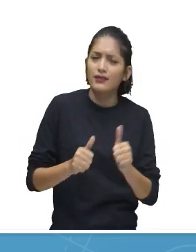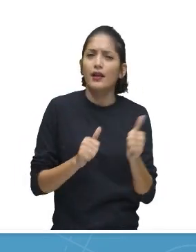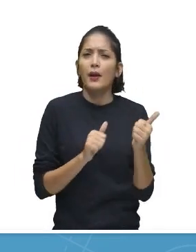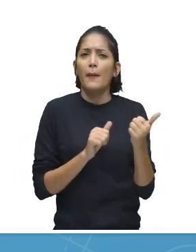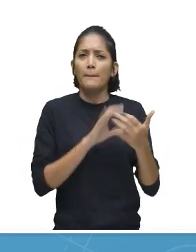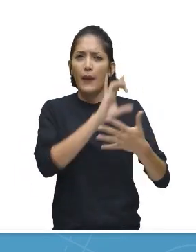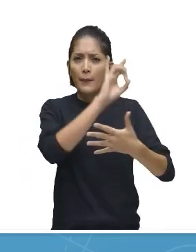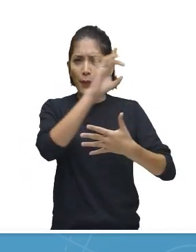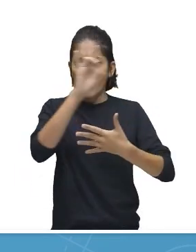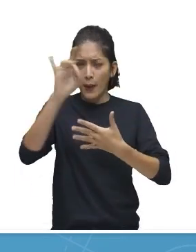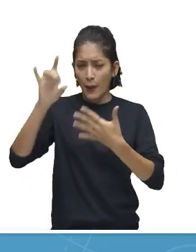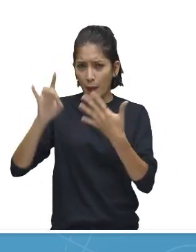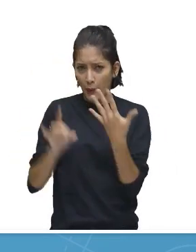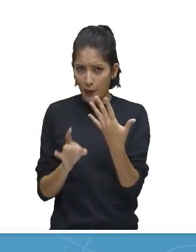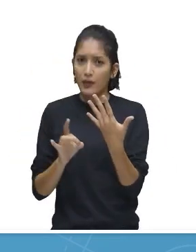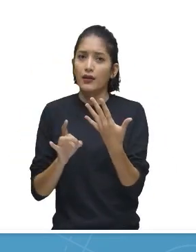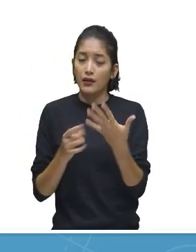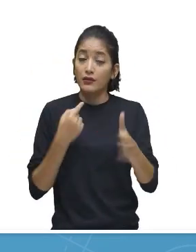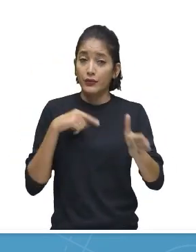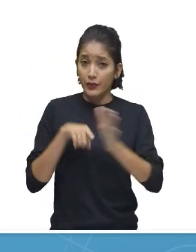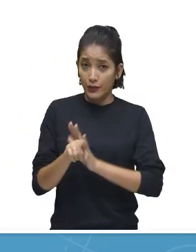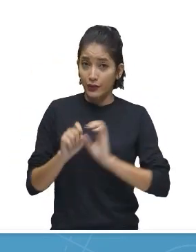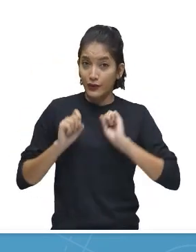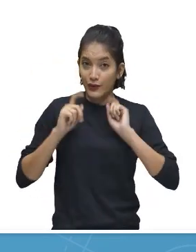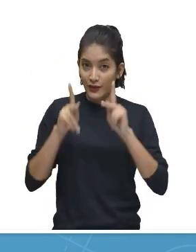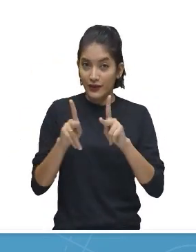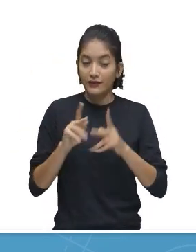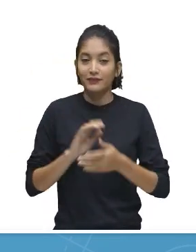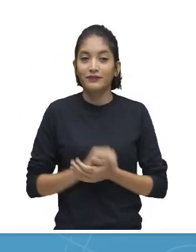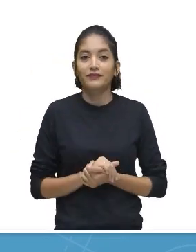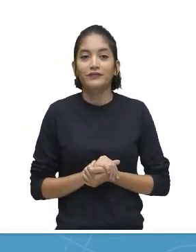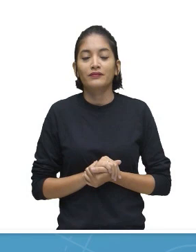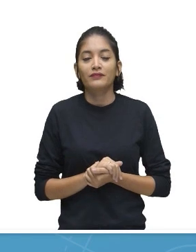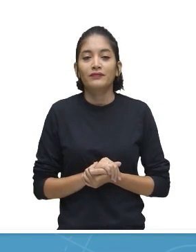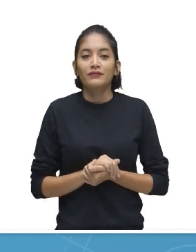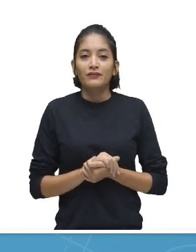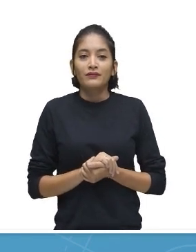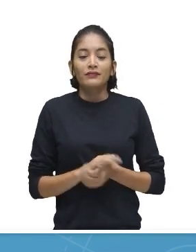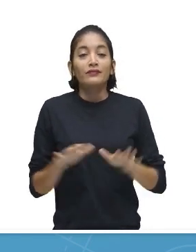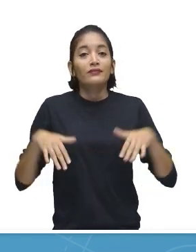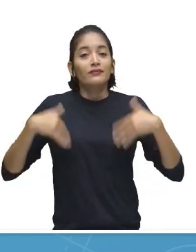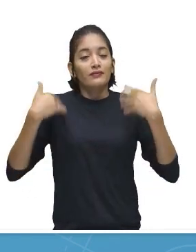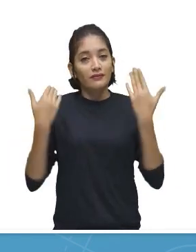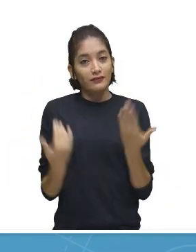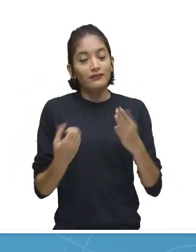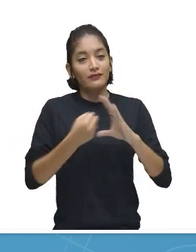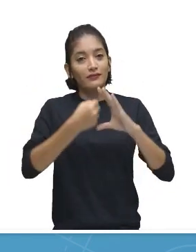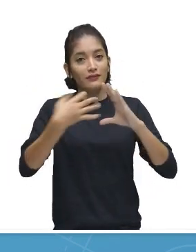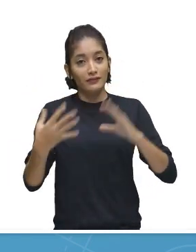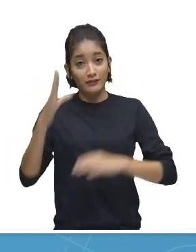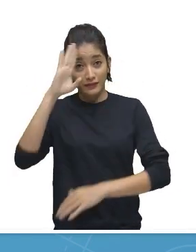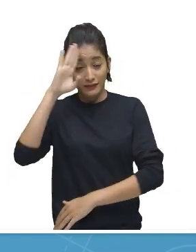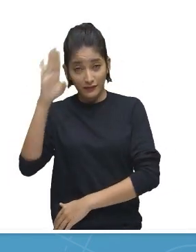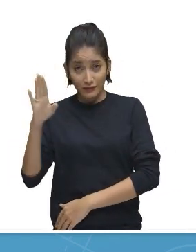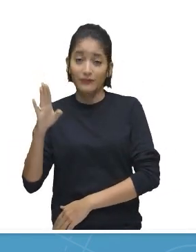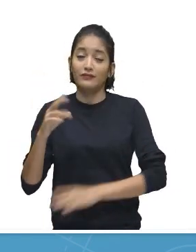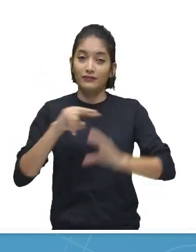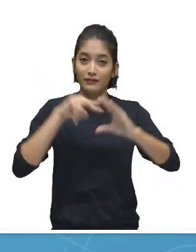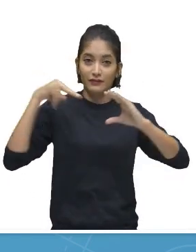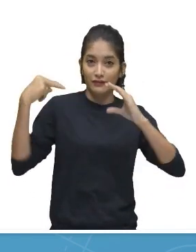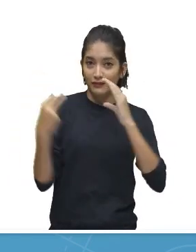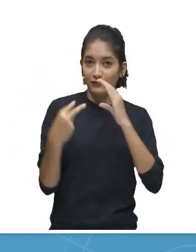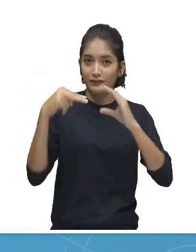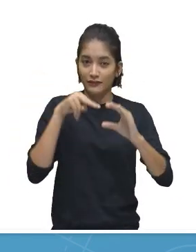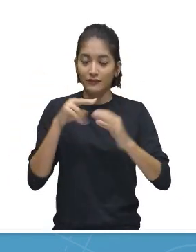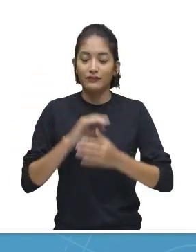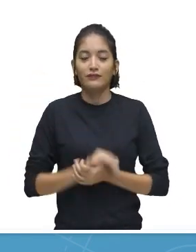cada uma das questões. Vamos à primeira. Bem, quais são as principais características do cubismo? Então,